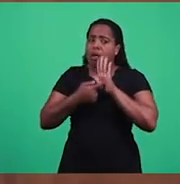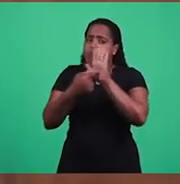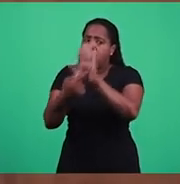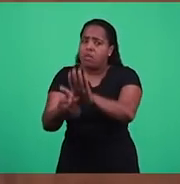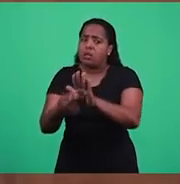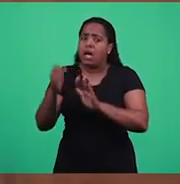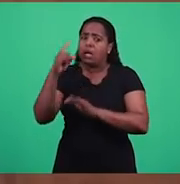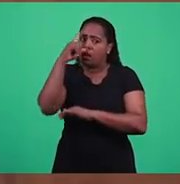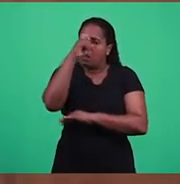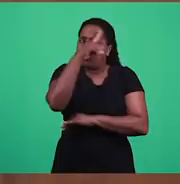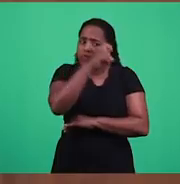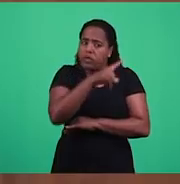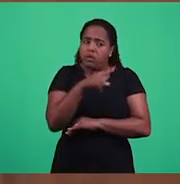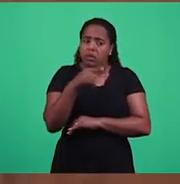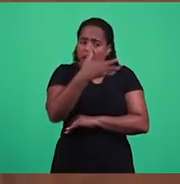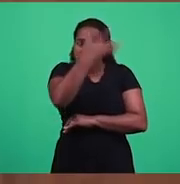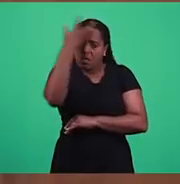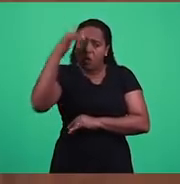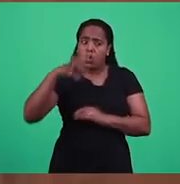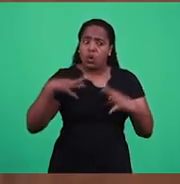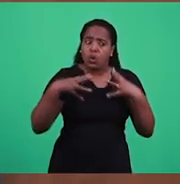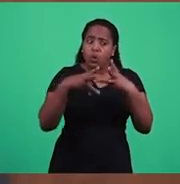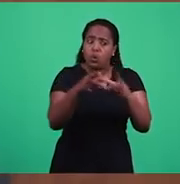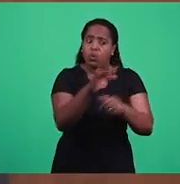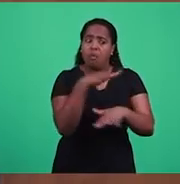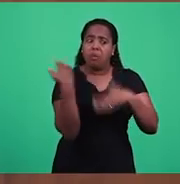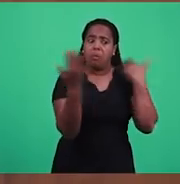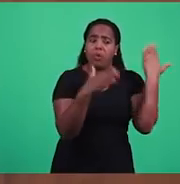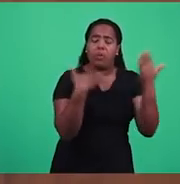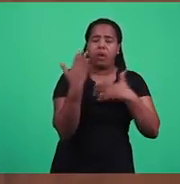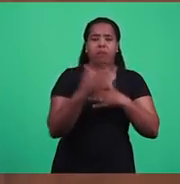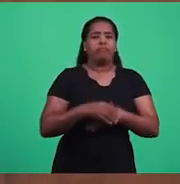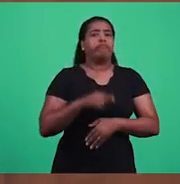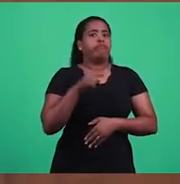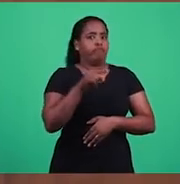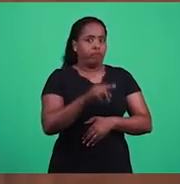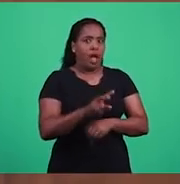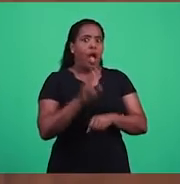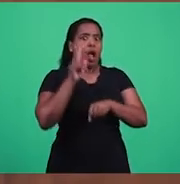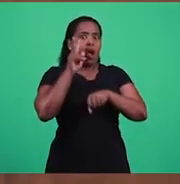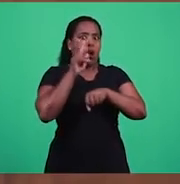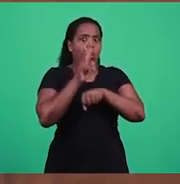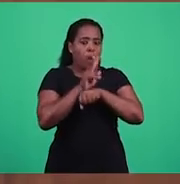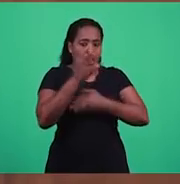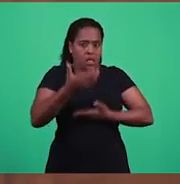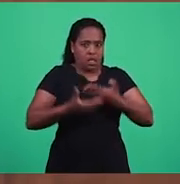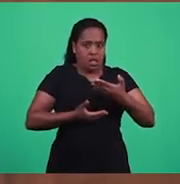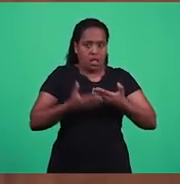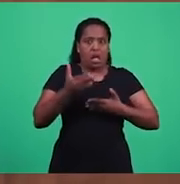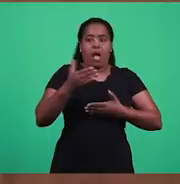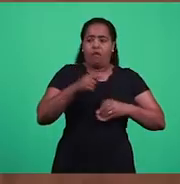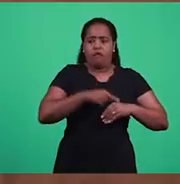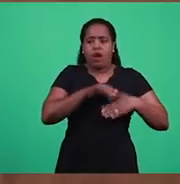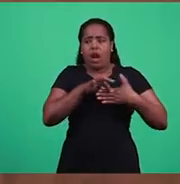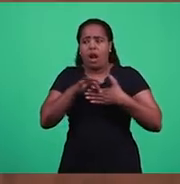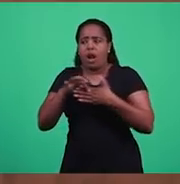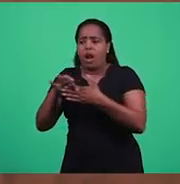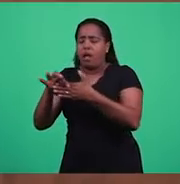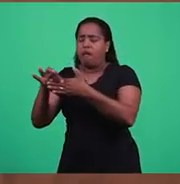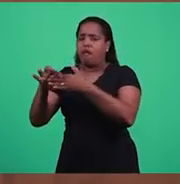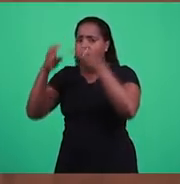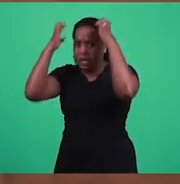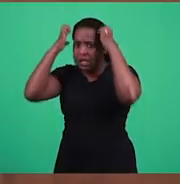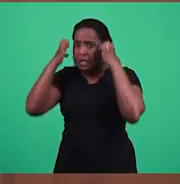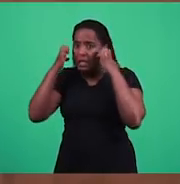que vai todo mundo morrer. Então, o funcionário foi lá levar a carta para a rainha Esther, e quando a rainha Esther leu